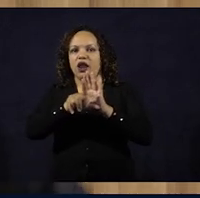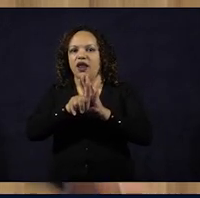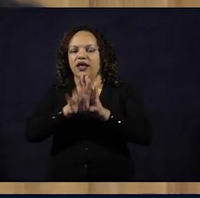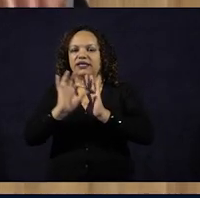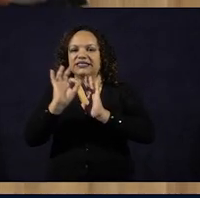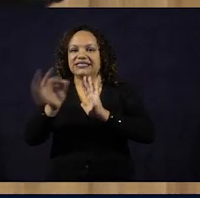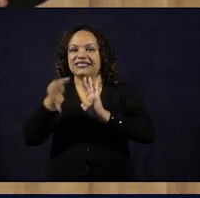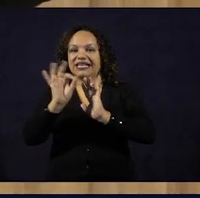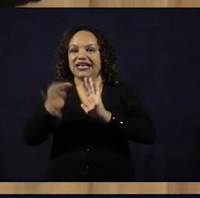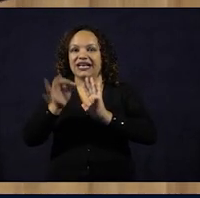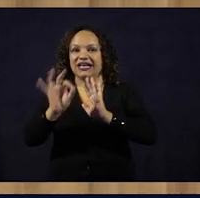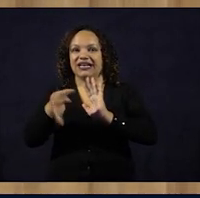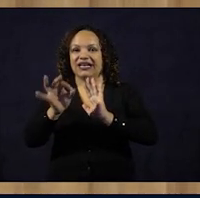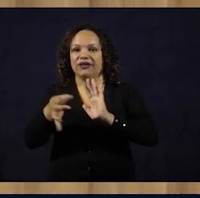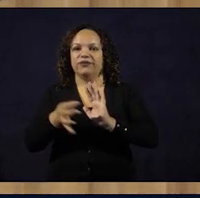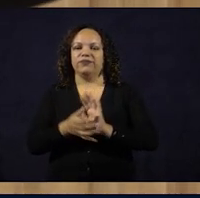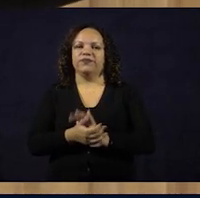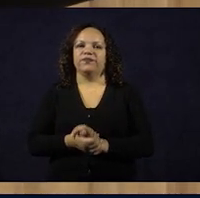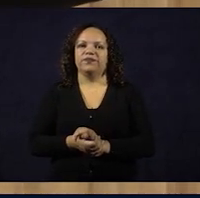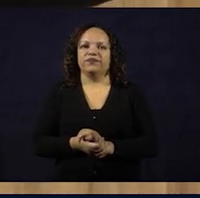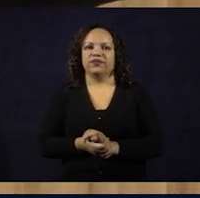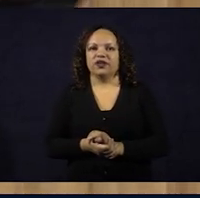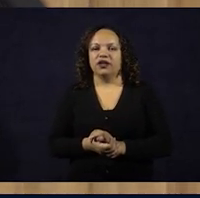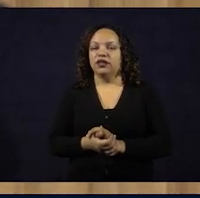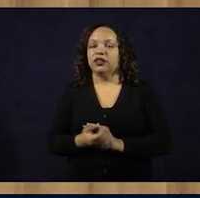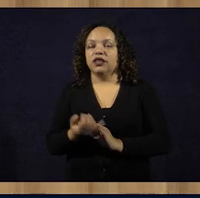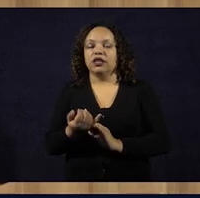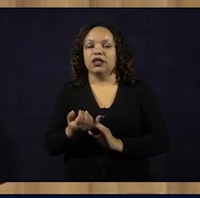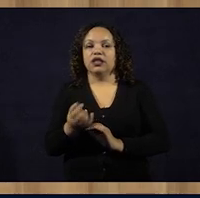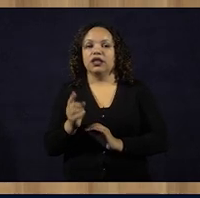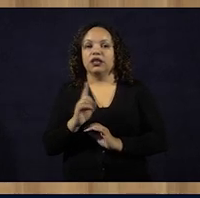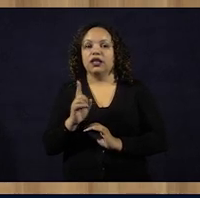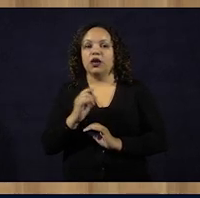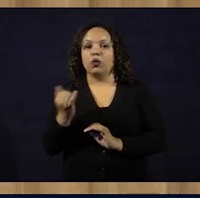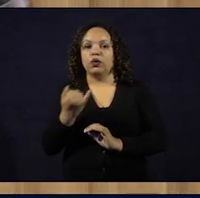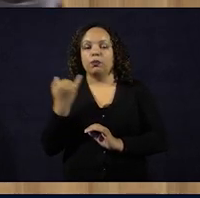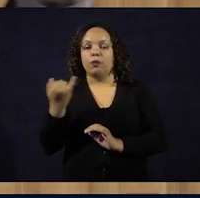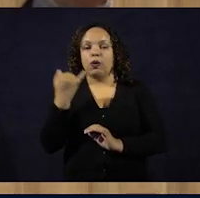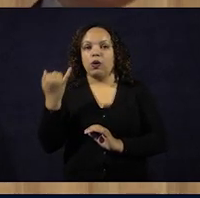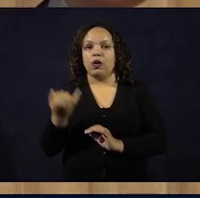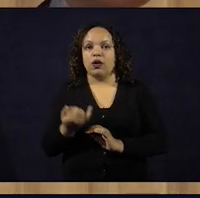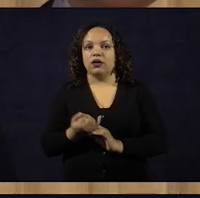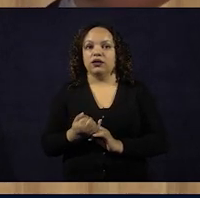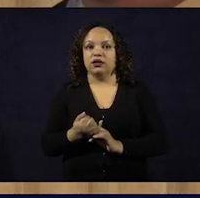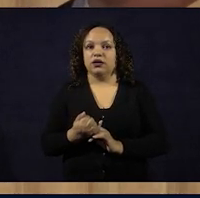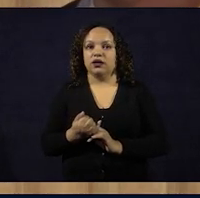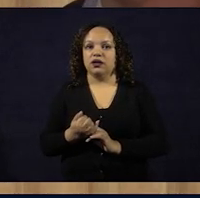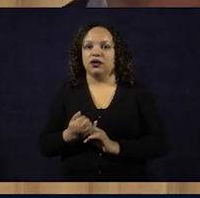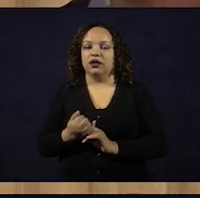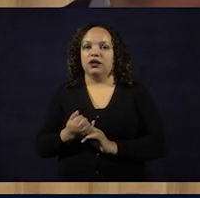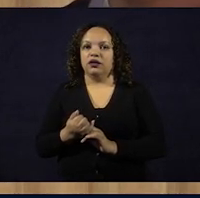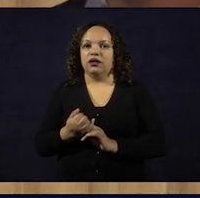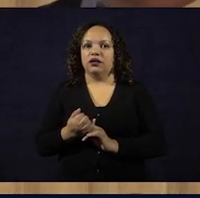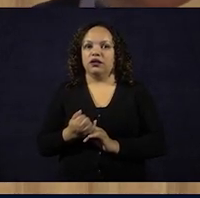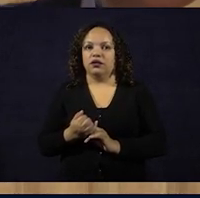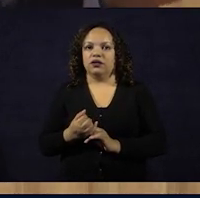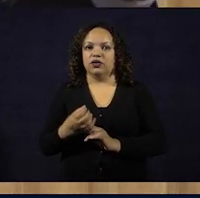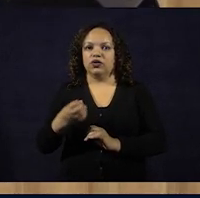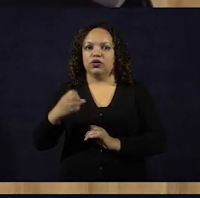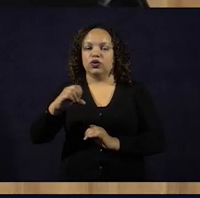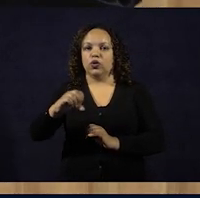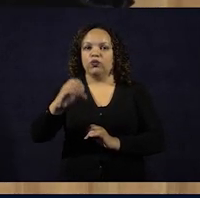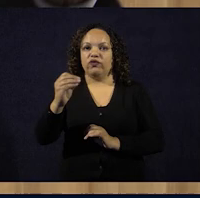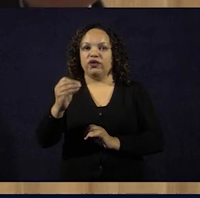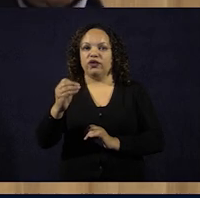compliance no fornecedor o fornecedor o fornecedor direto hoje a gente monitora 90